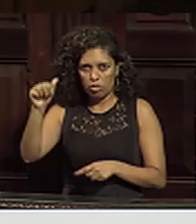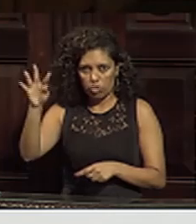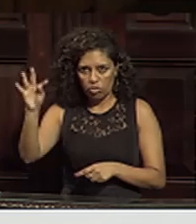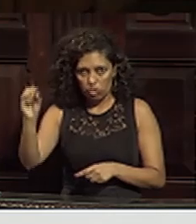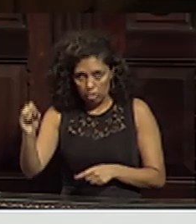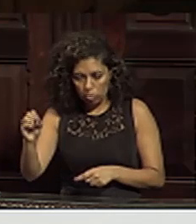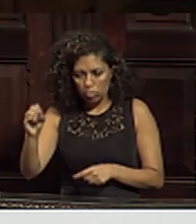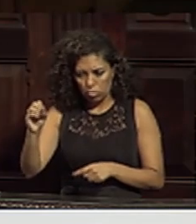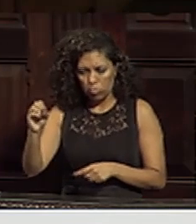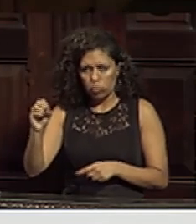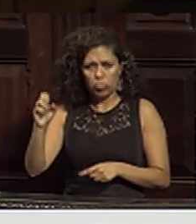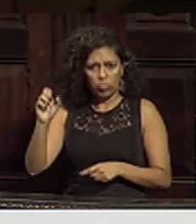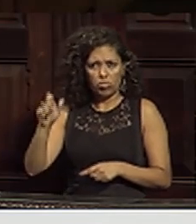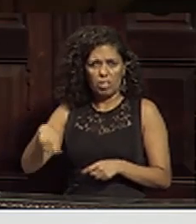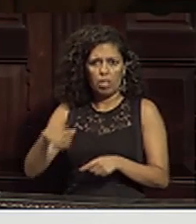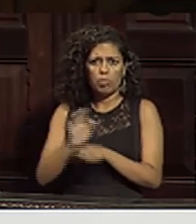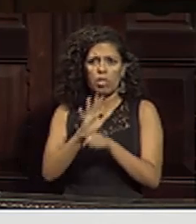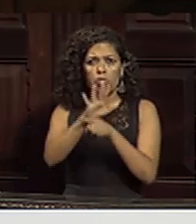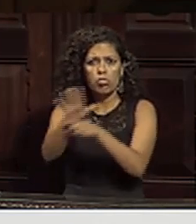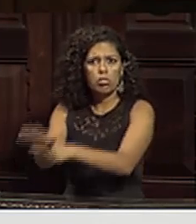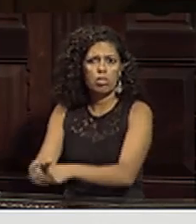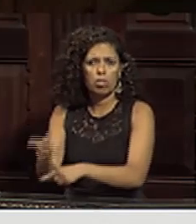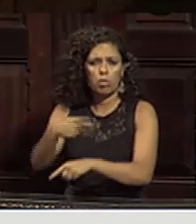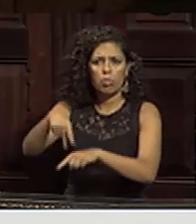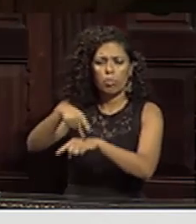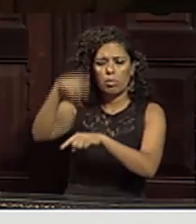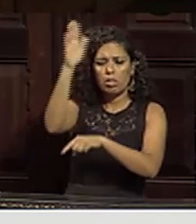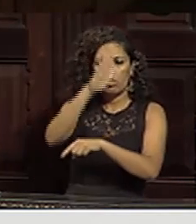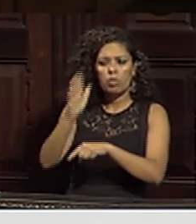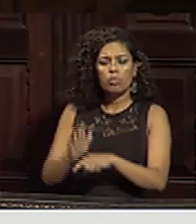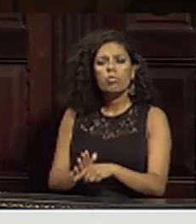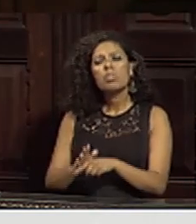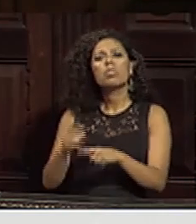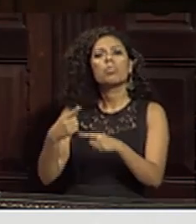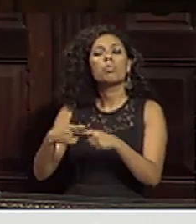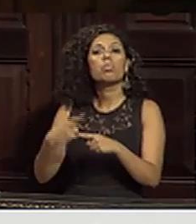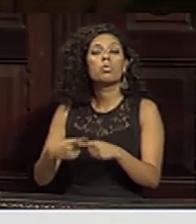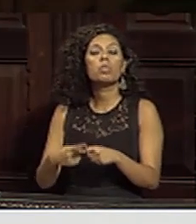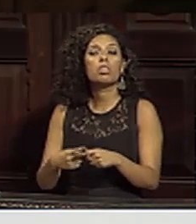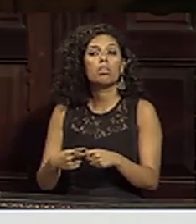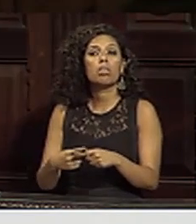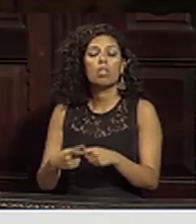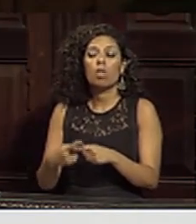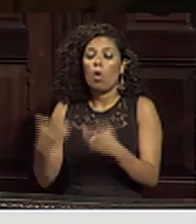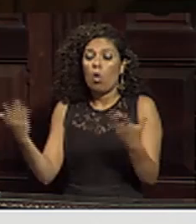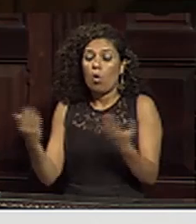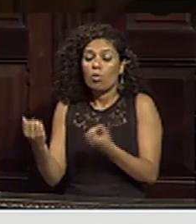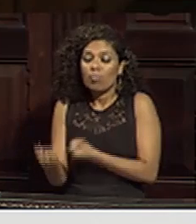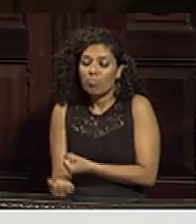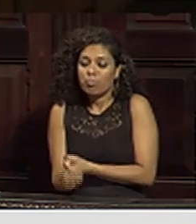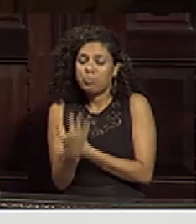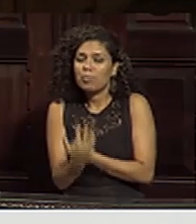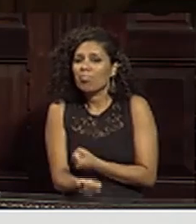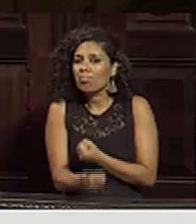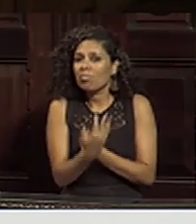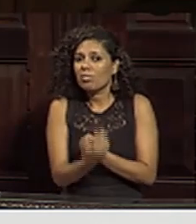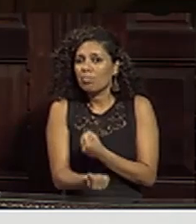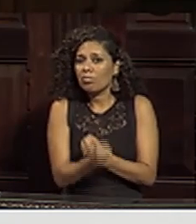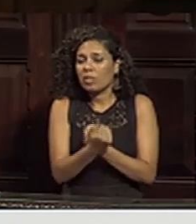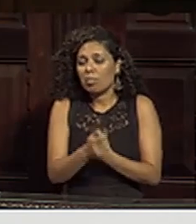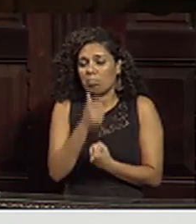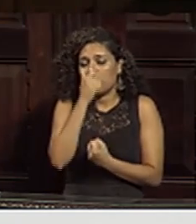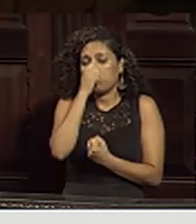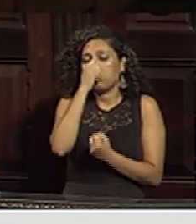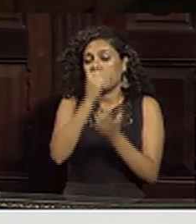serviço a esse país, visto que o grau de corrupção que